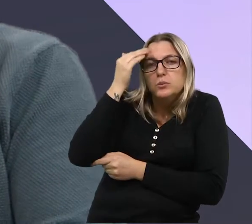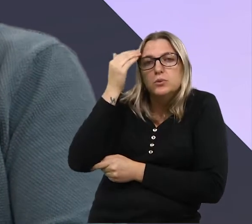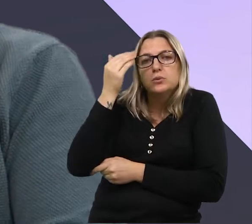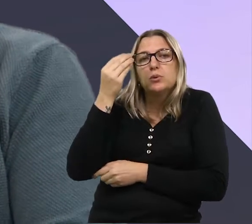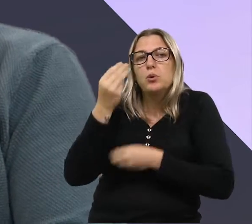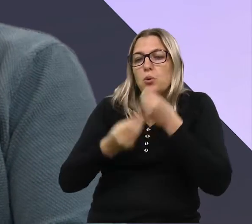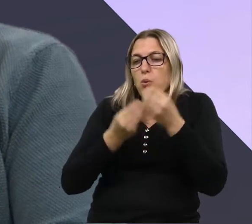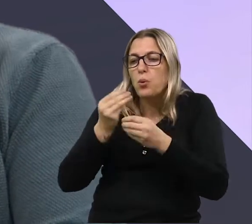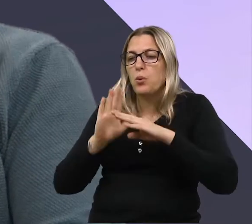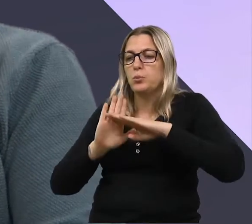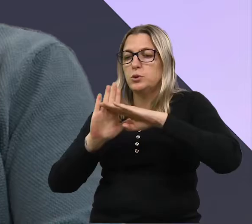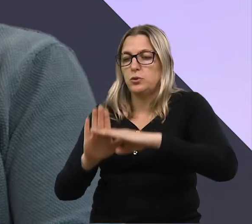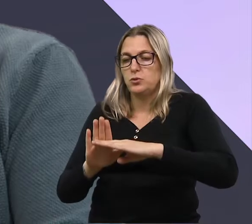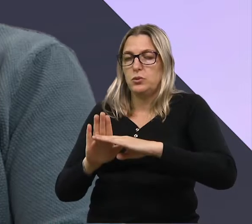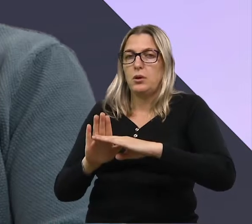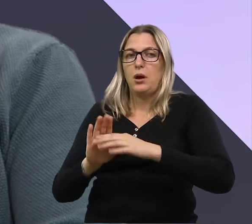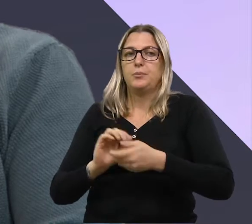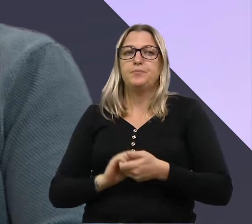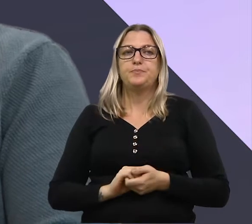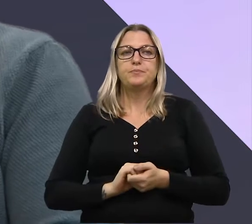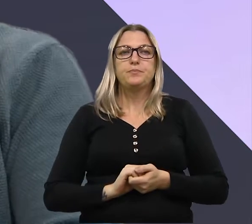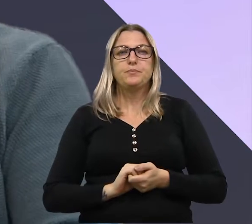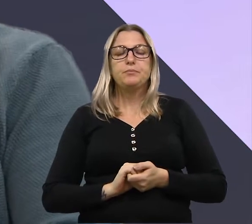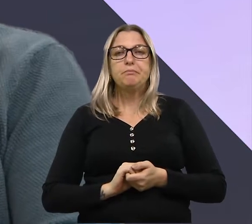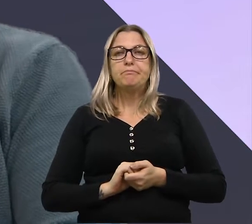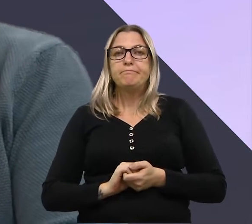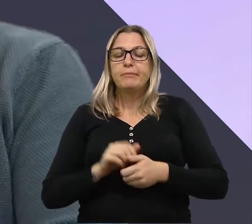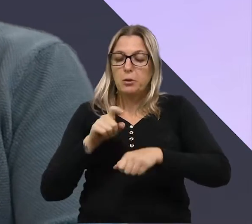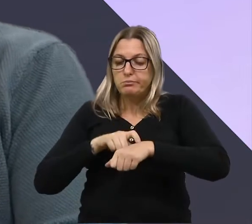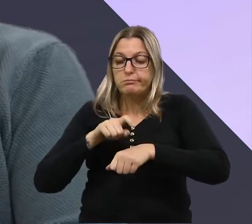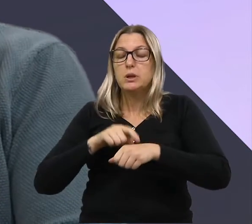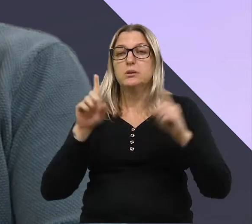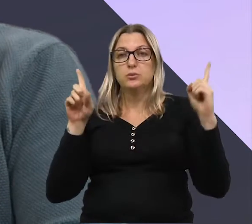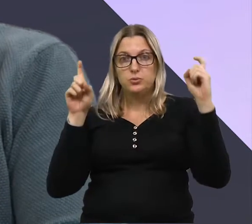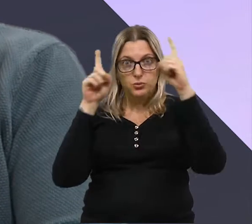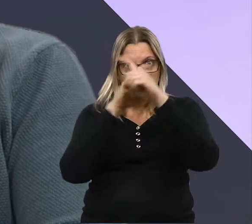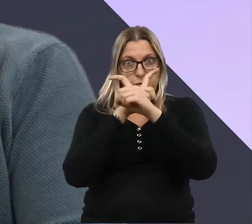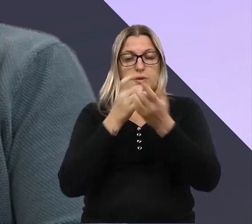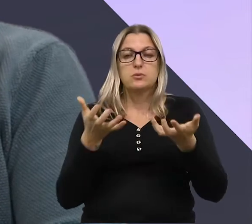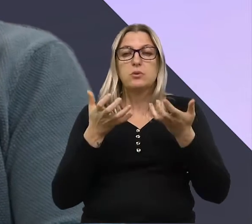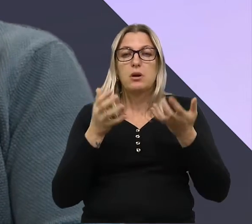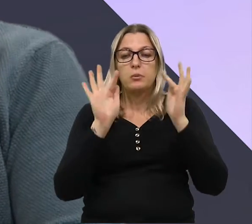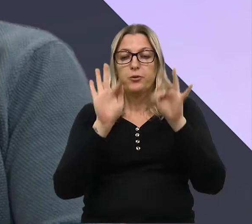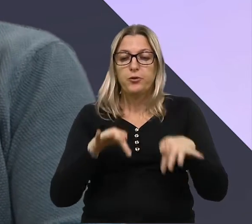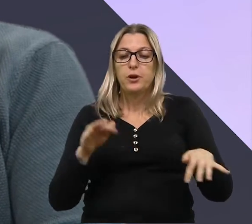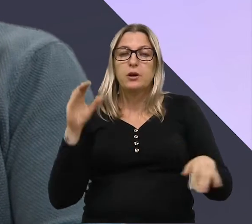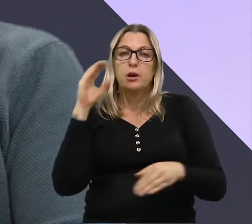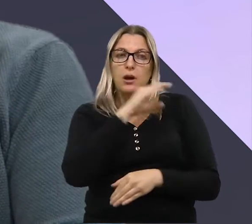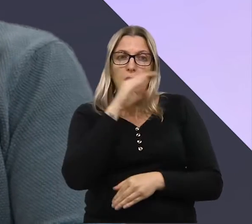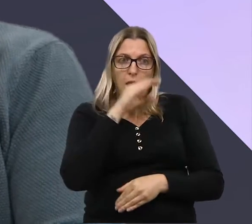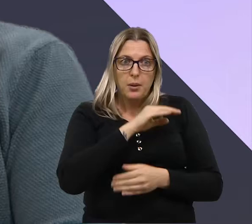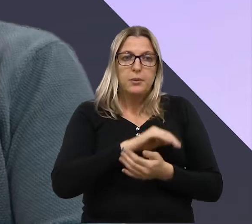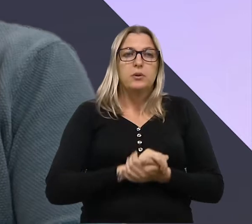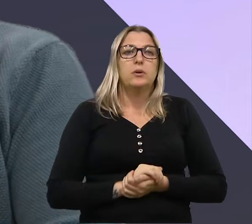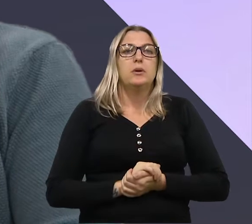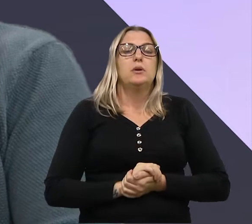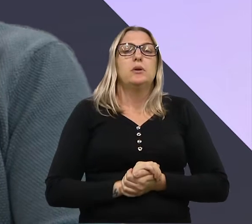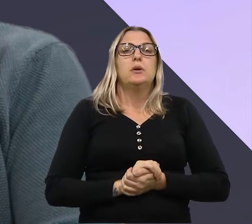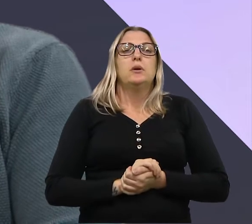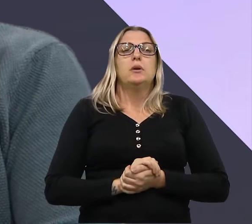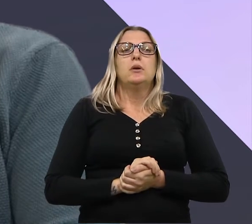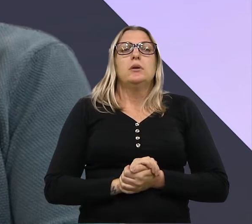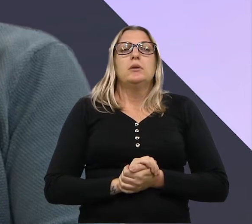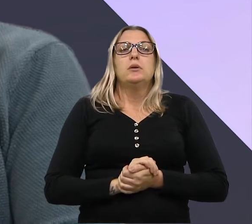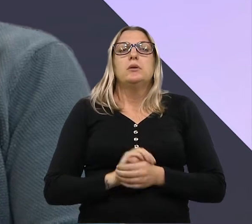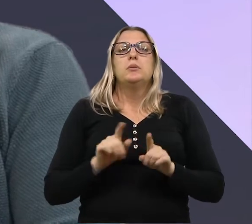Minimizar esse momento difícil né que a gente quer que passe logo mas para nossa alegria e